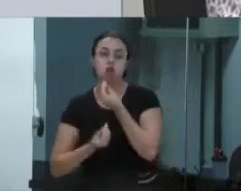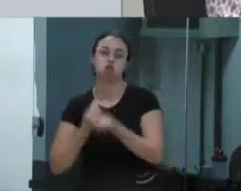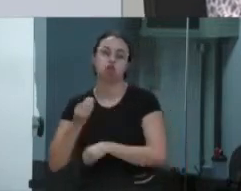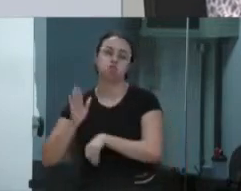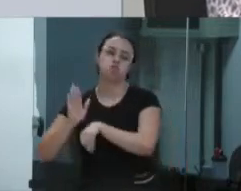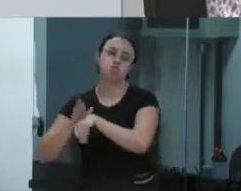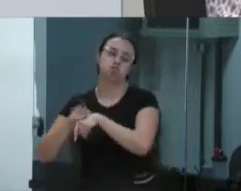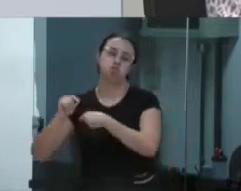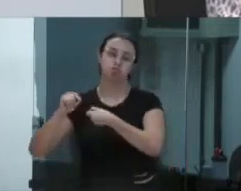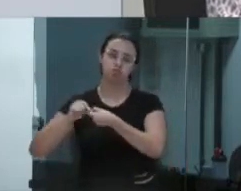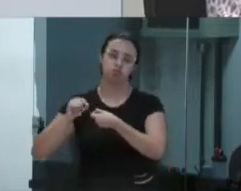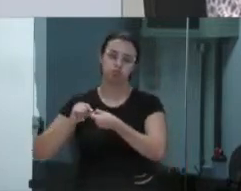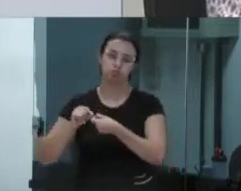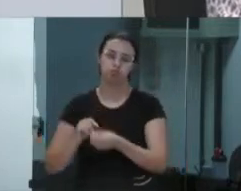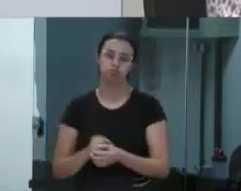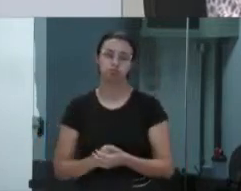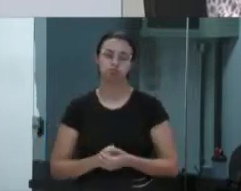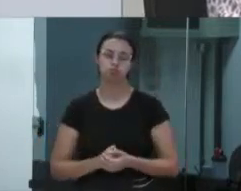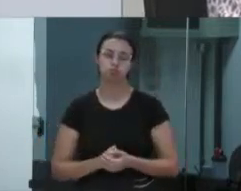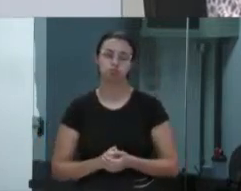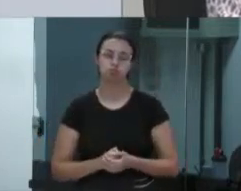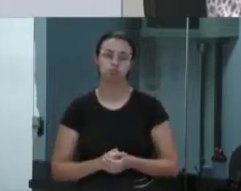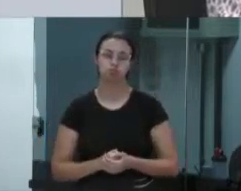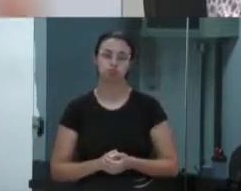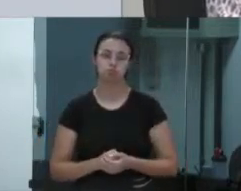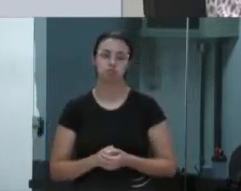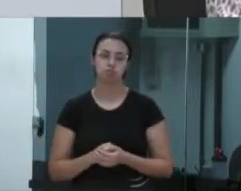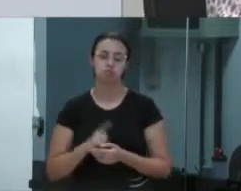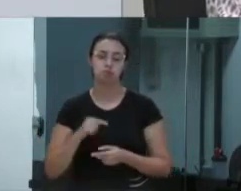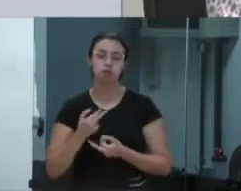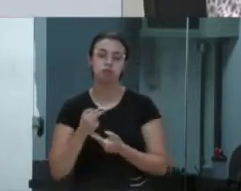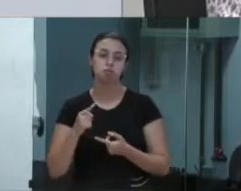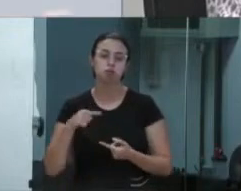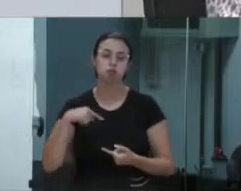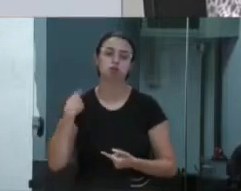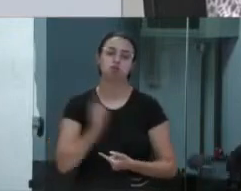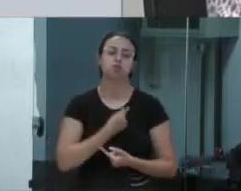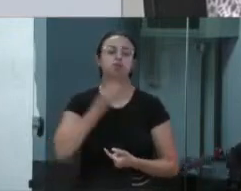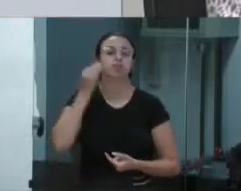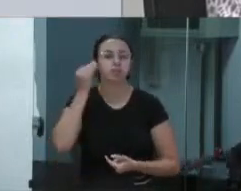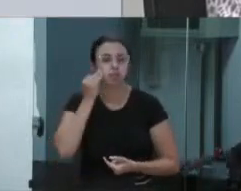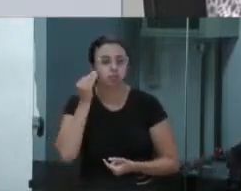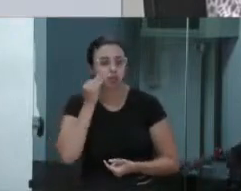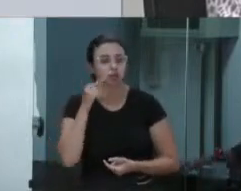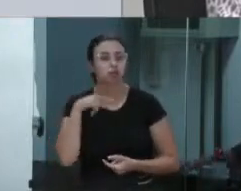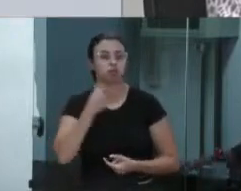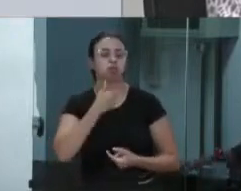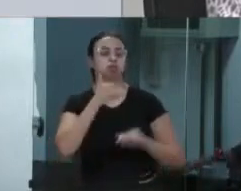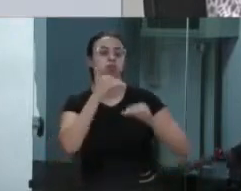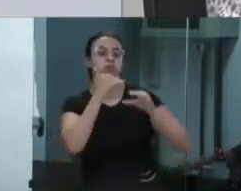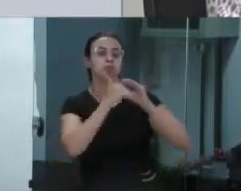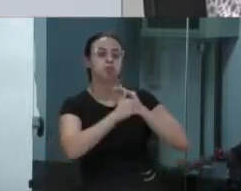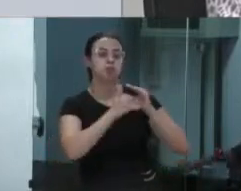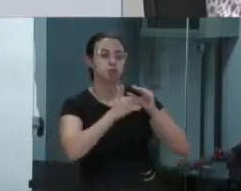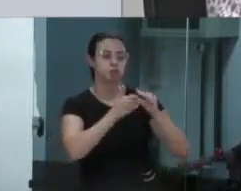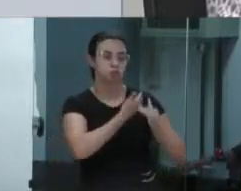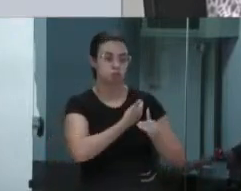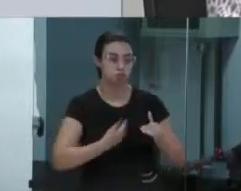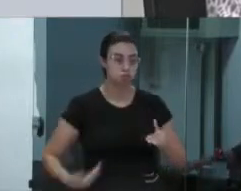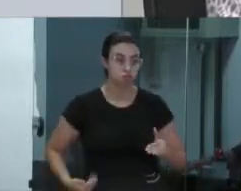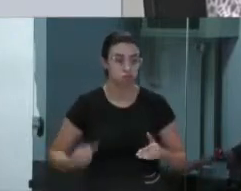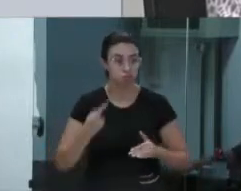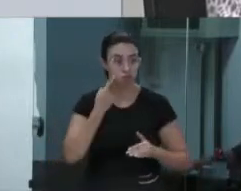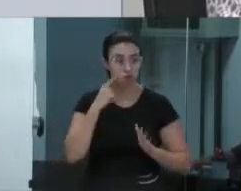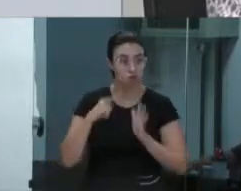fazer. E isso é um movimento que a gente tenta fazer, né? Nós fazemos essas indicações para o governo, né, de sinalizar que,